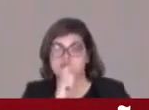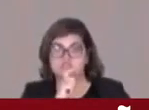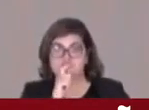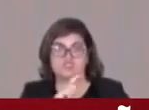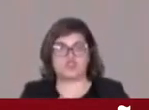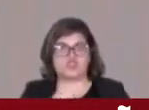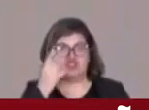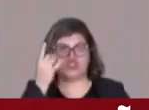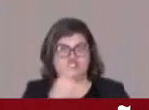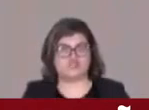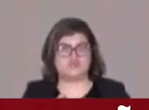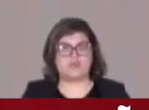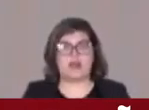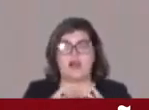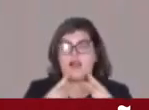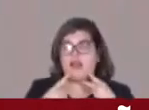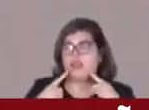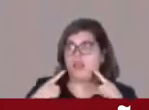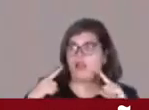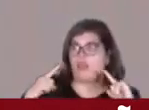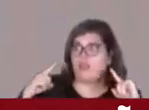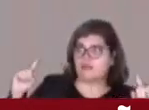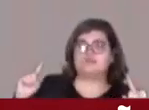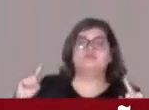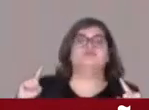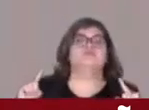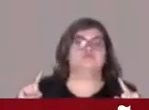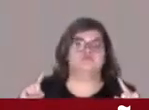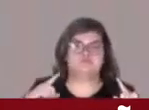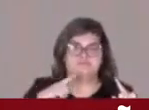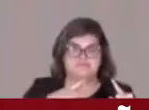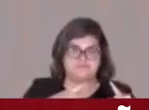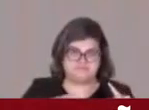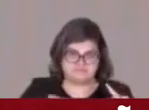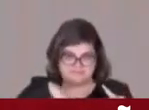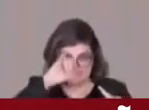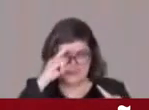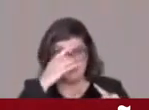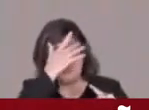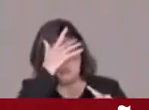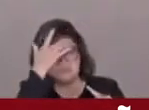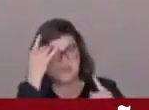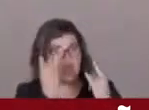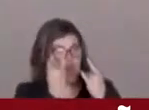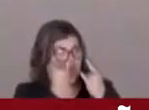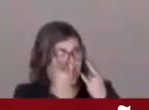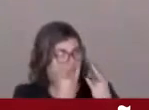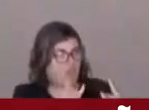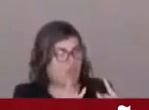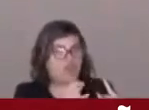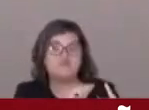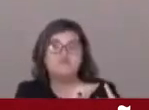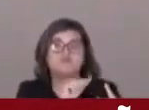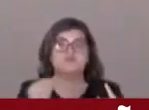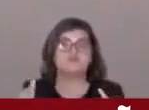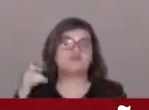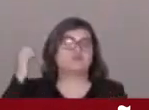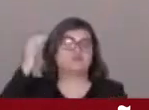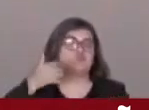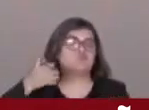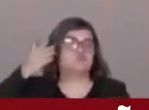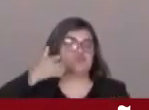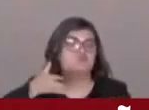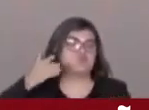ódio, sensacionalismo gera muito mais engajamento do que um discurso razoável, um